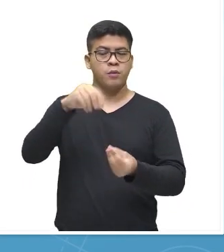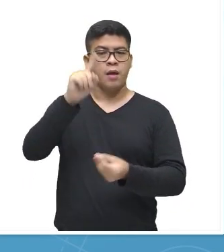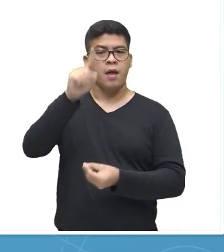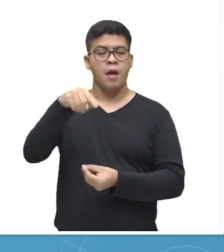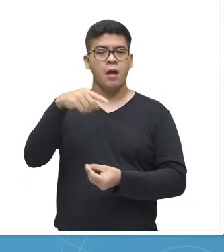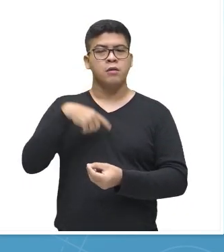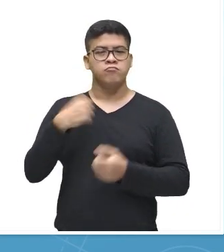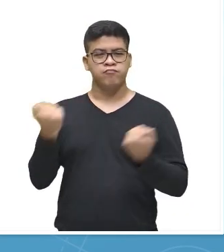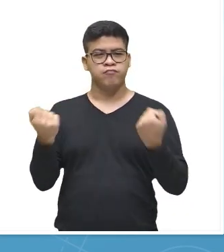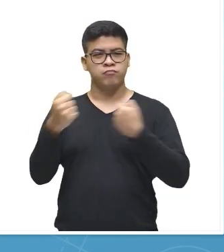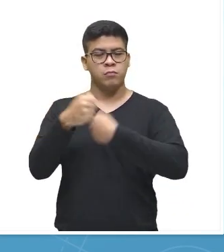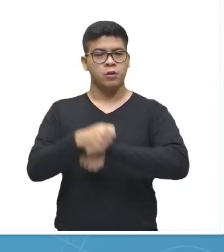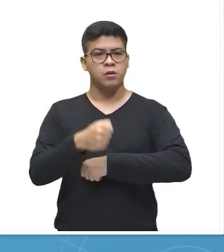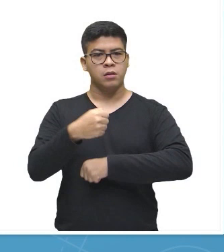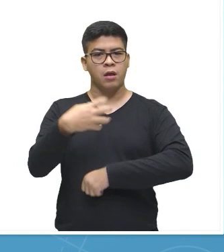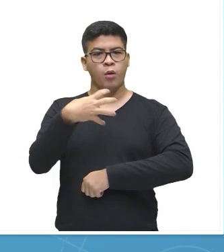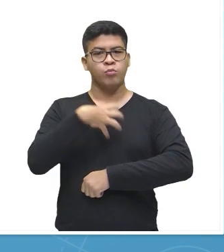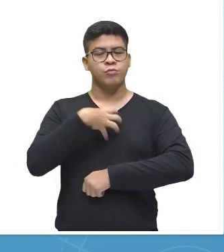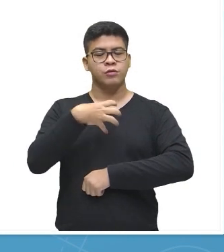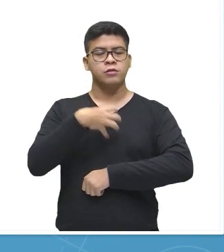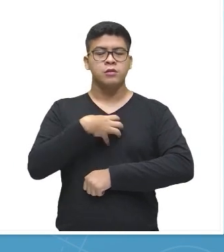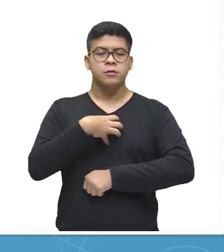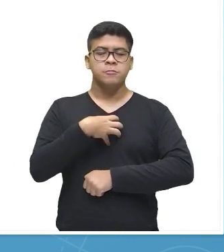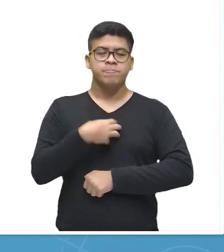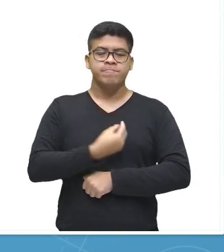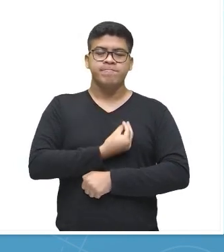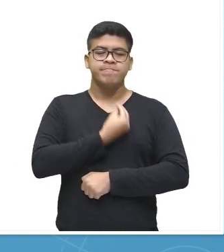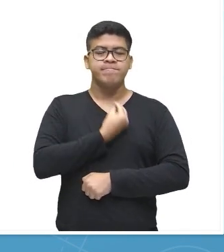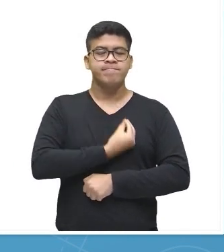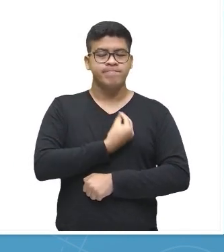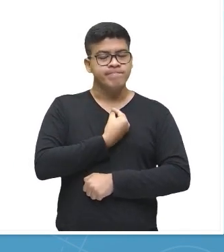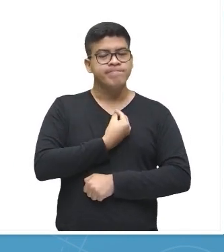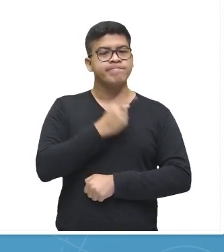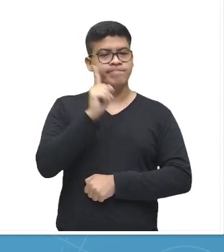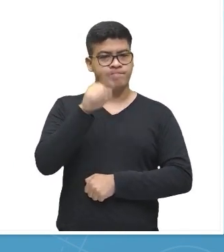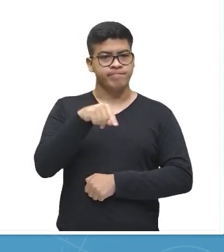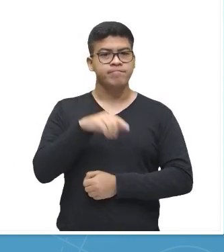que nos possibilita o sentido da vida.